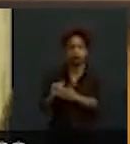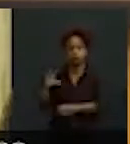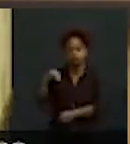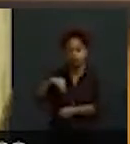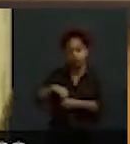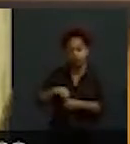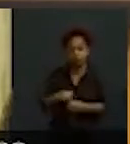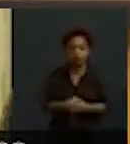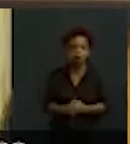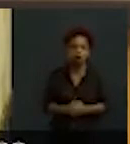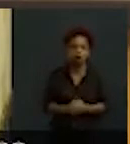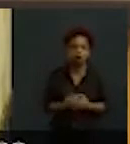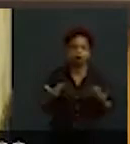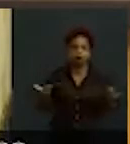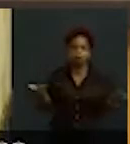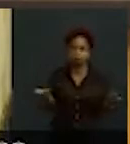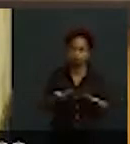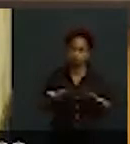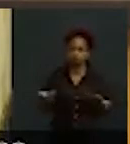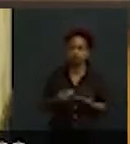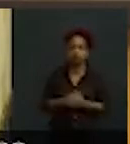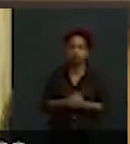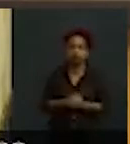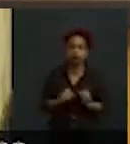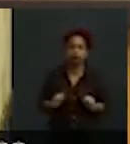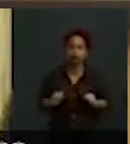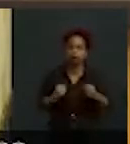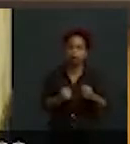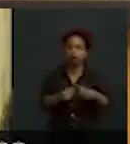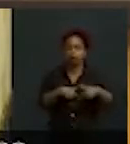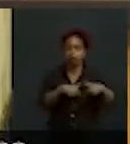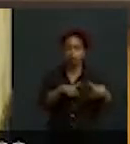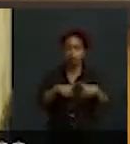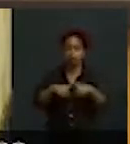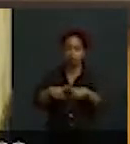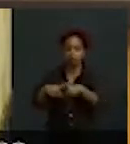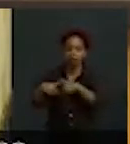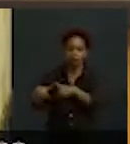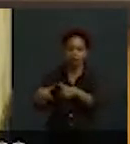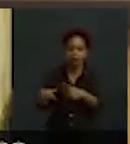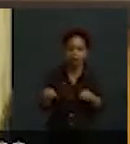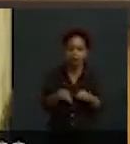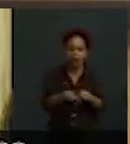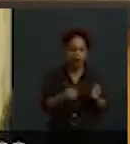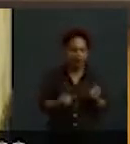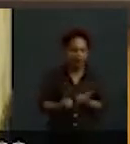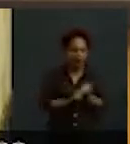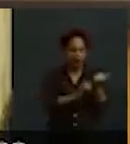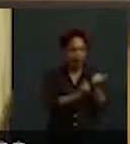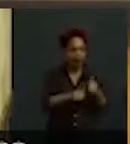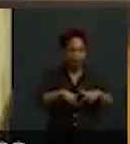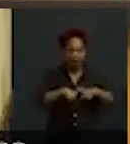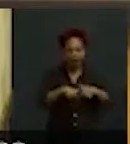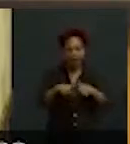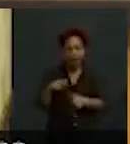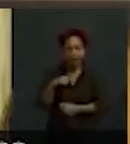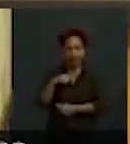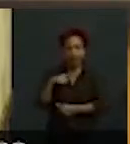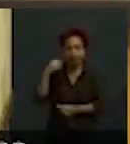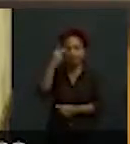Institucional. Atualmente, desempenha suas funções junto à Assessoria Executiva